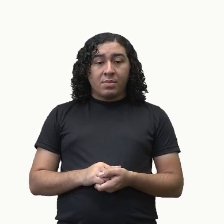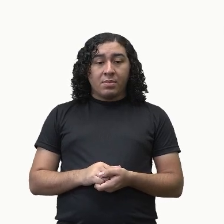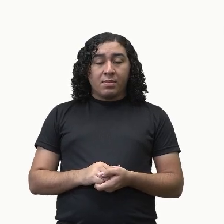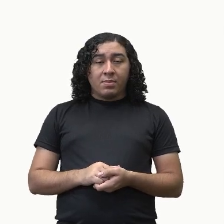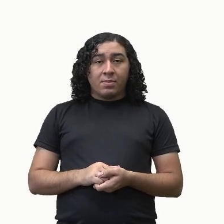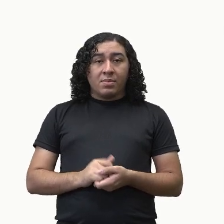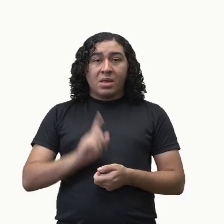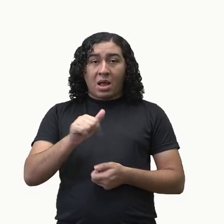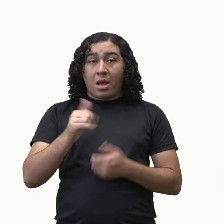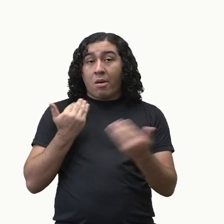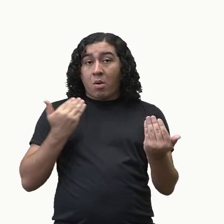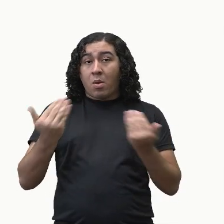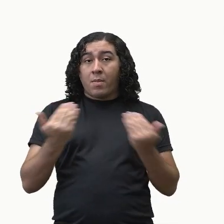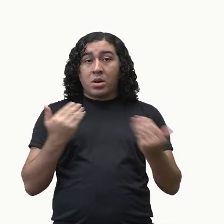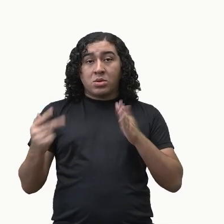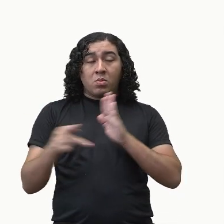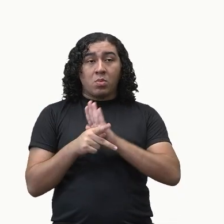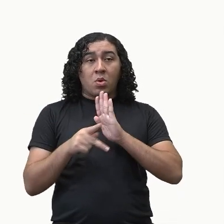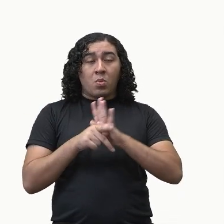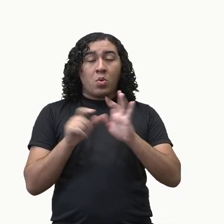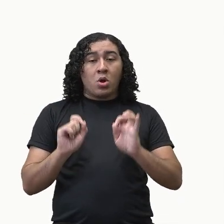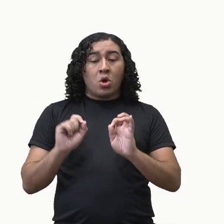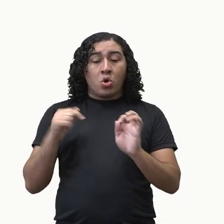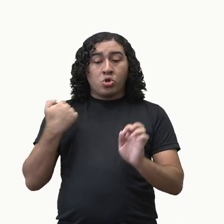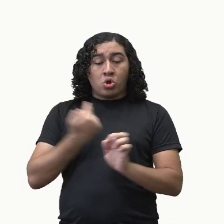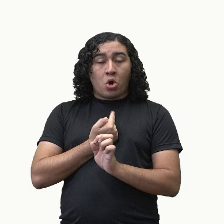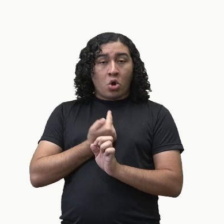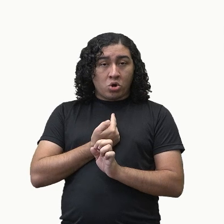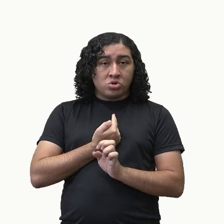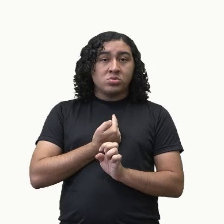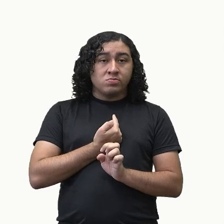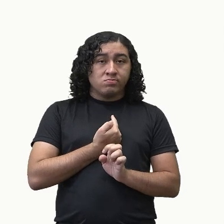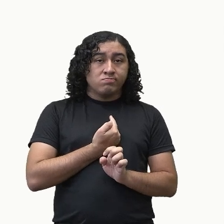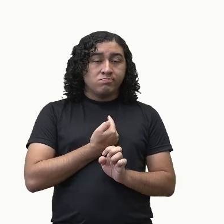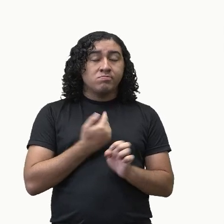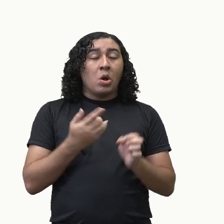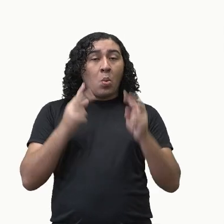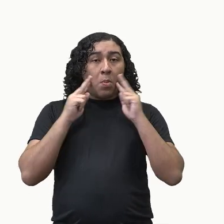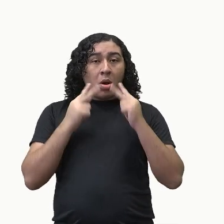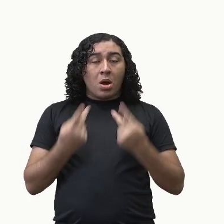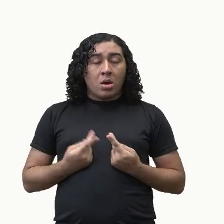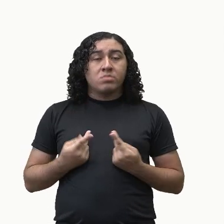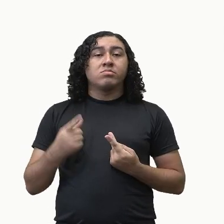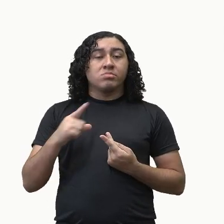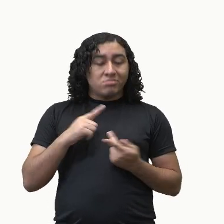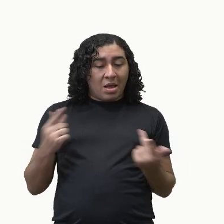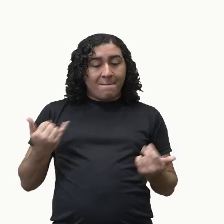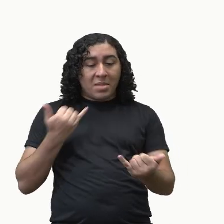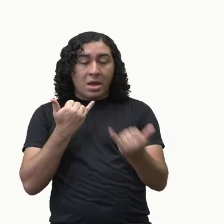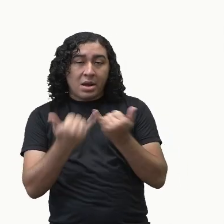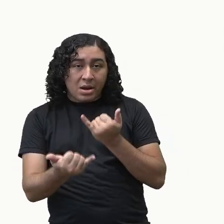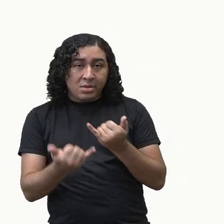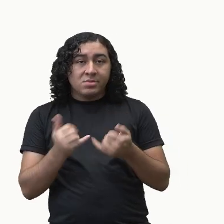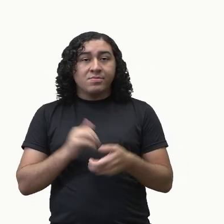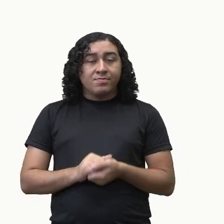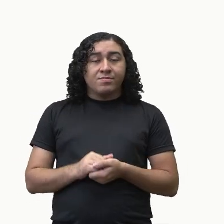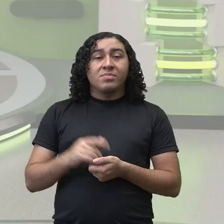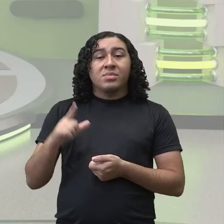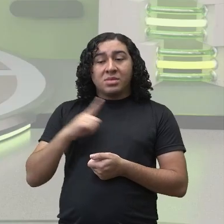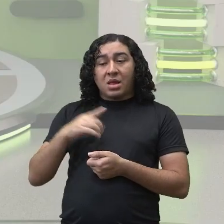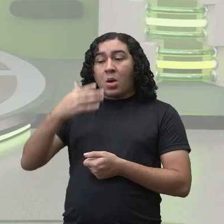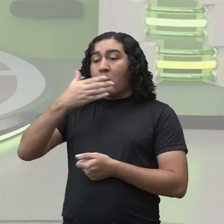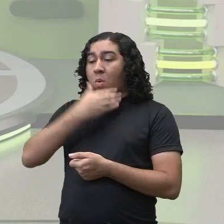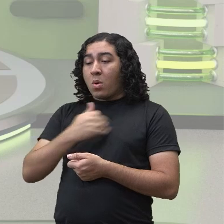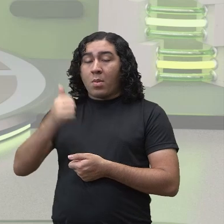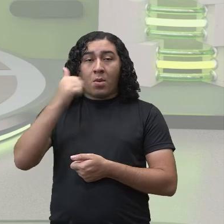uma comparação aí com a nossa espécie, né? Fecundação interna, a presença de 2 sexos, o macho